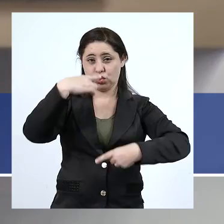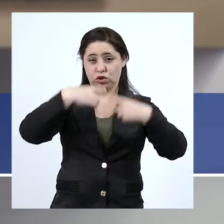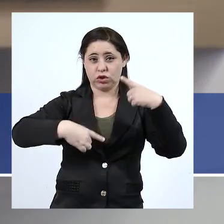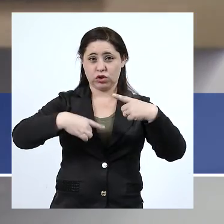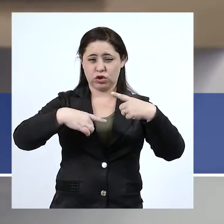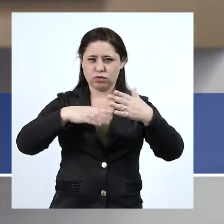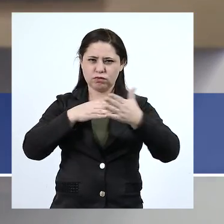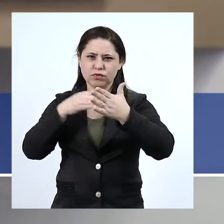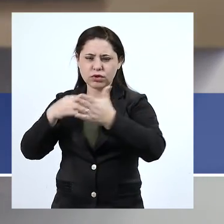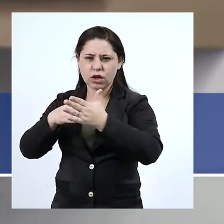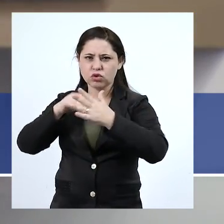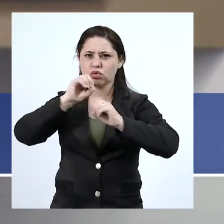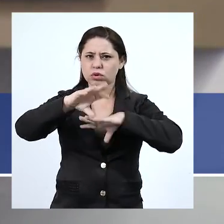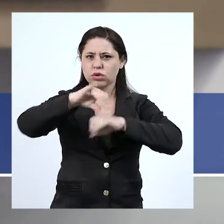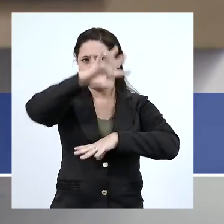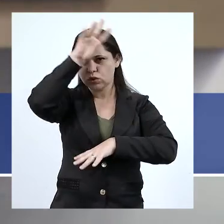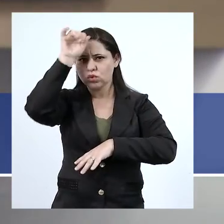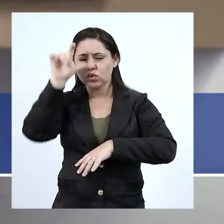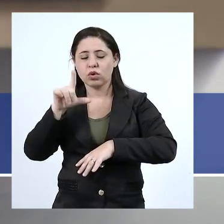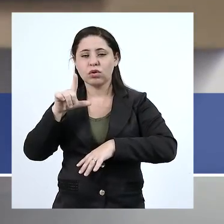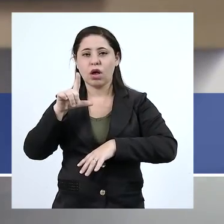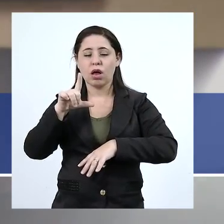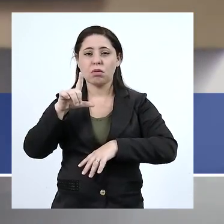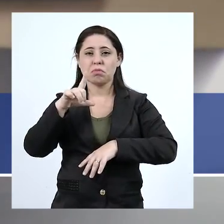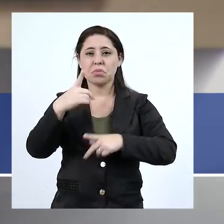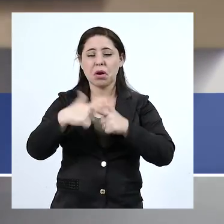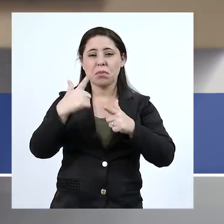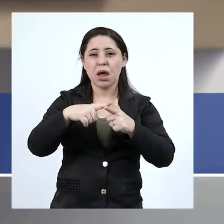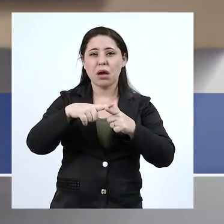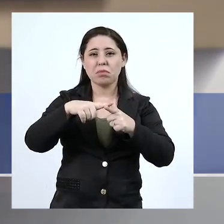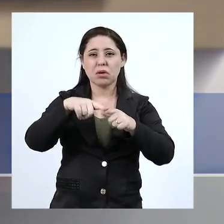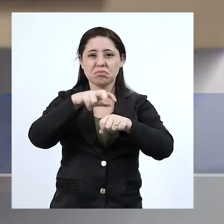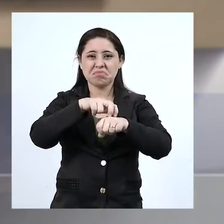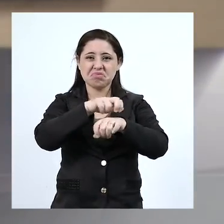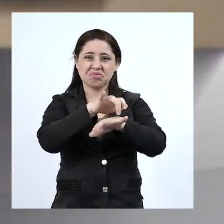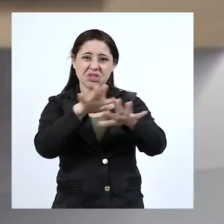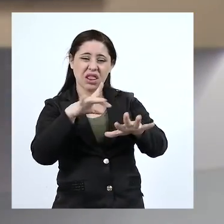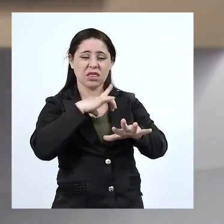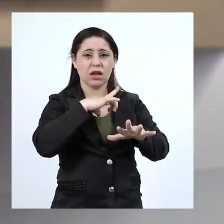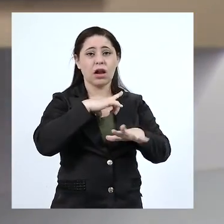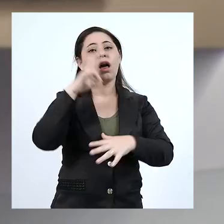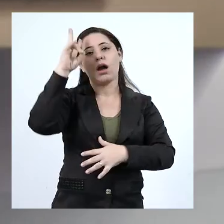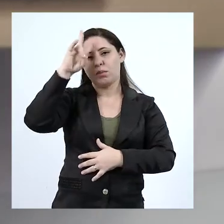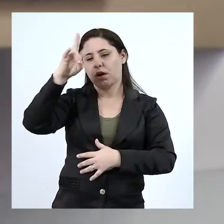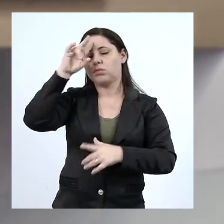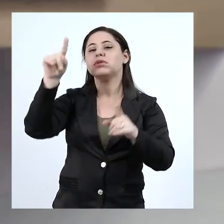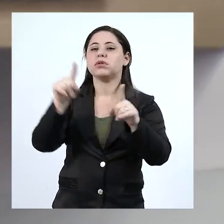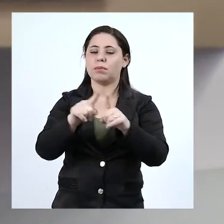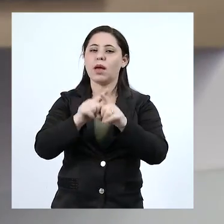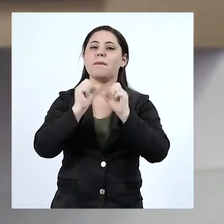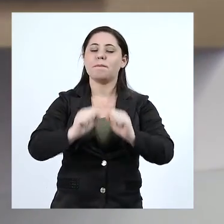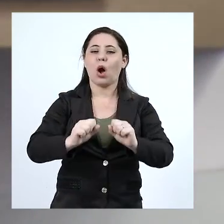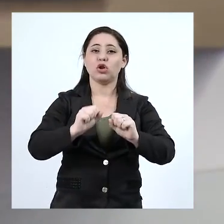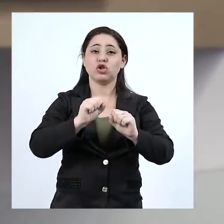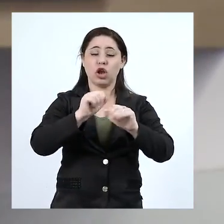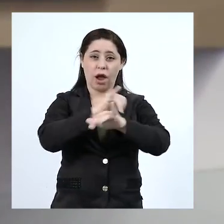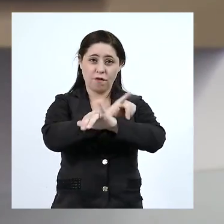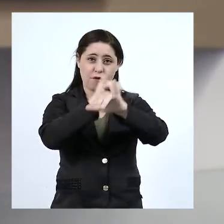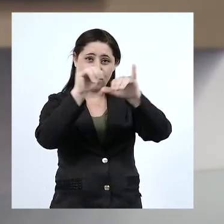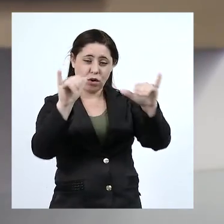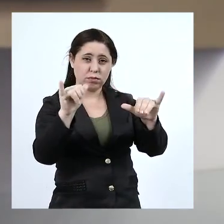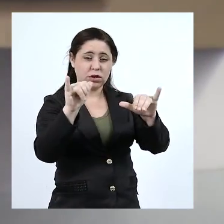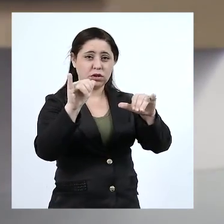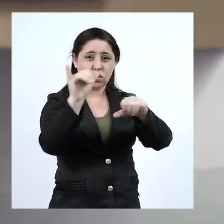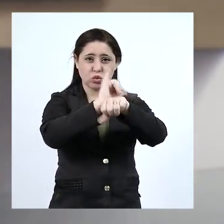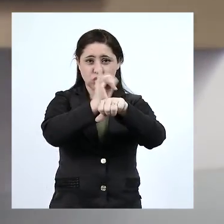os desafios da educação sul-mato-grossense criados pelo novo coronavírus. Lembramos também que você pode conferir essas